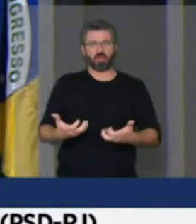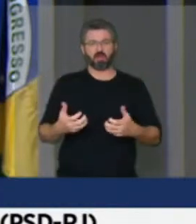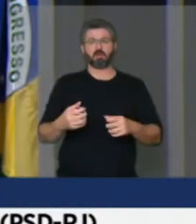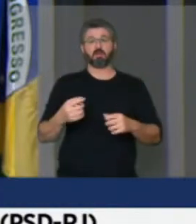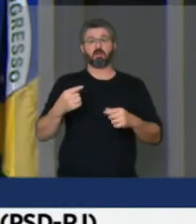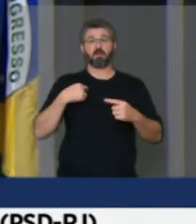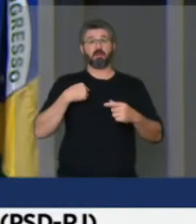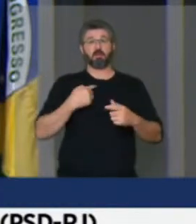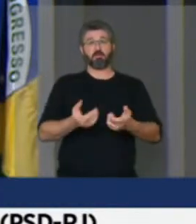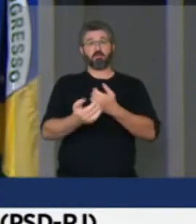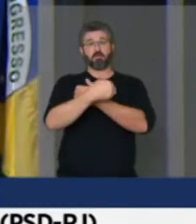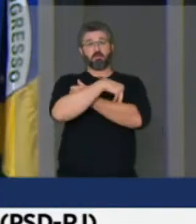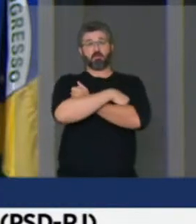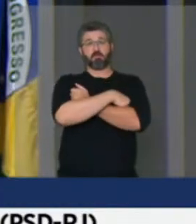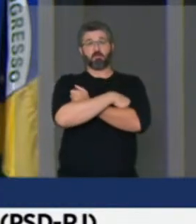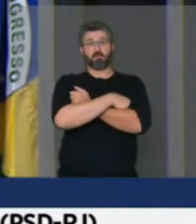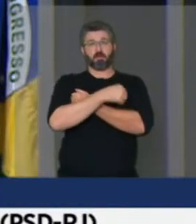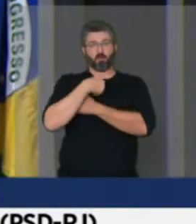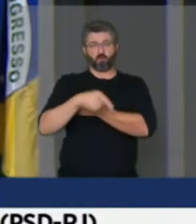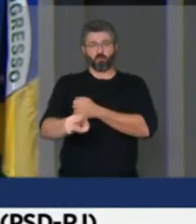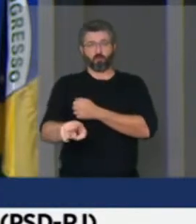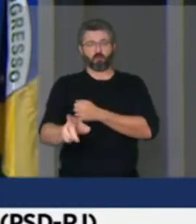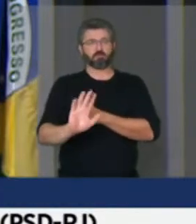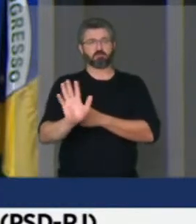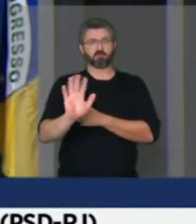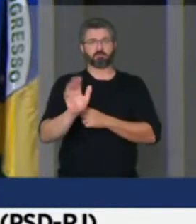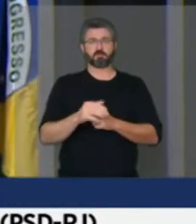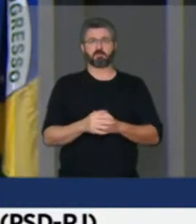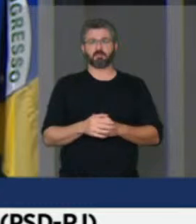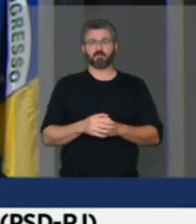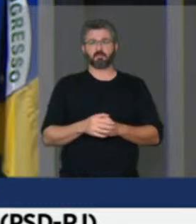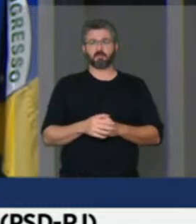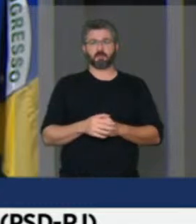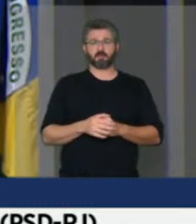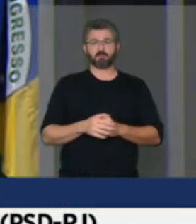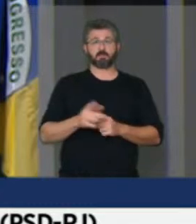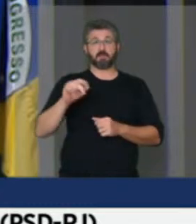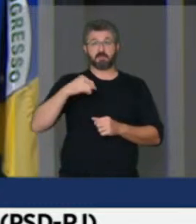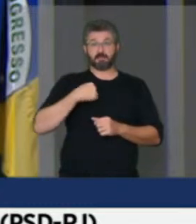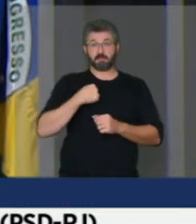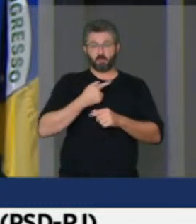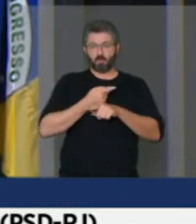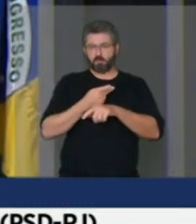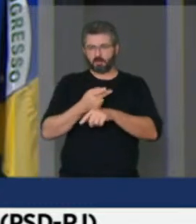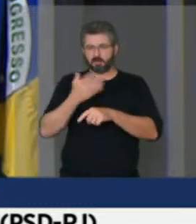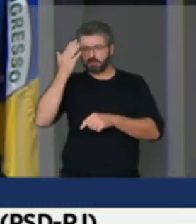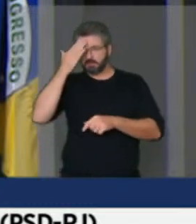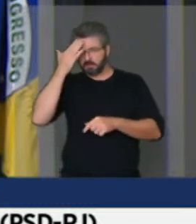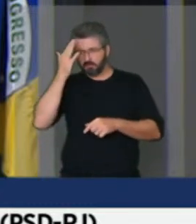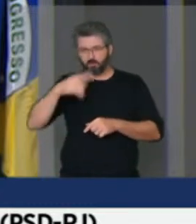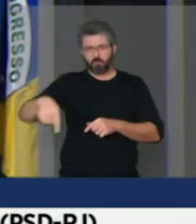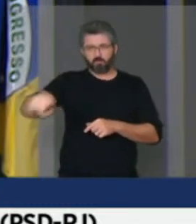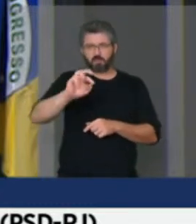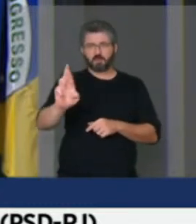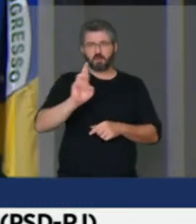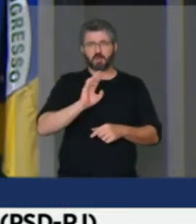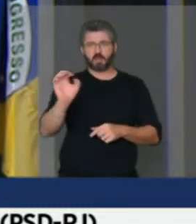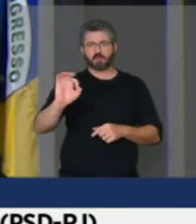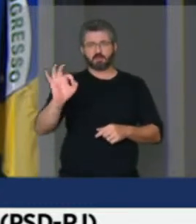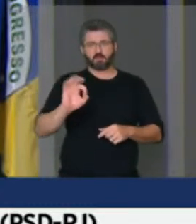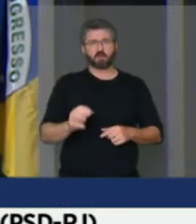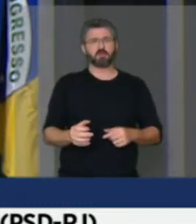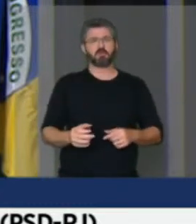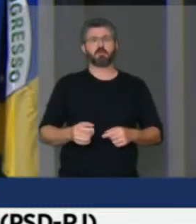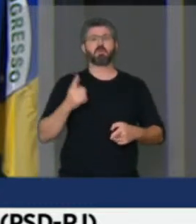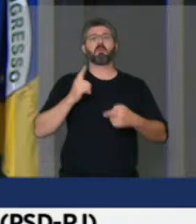os braços e não vou por aí. Se o que busco saber, nenhum de vós respondes, por que